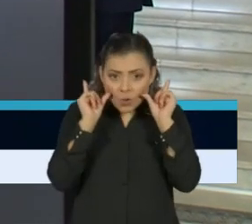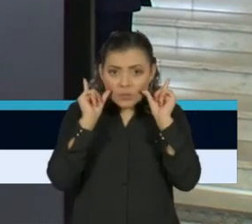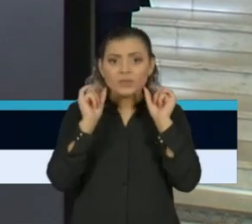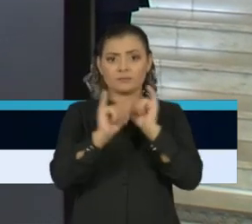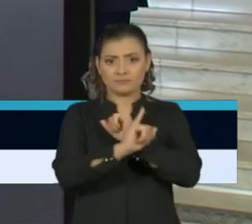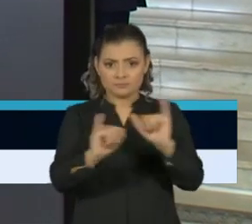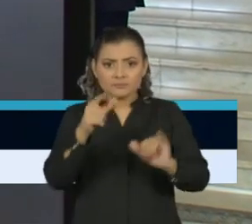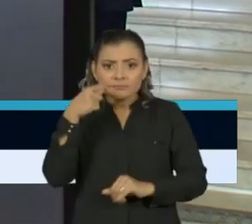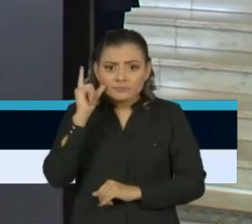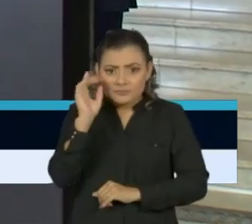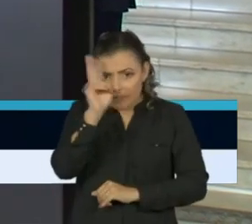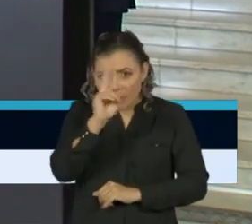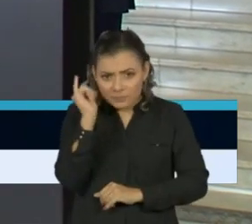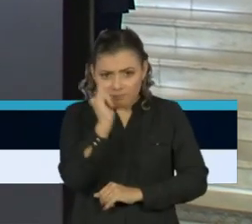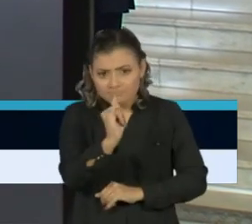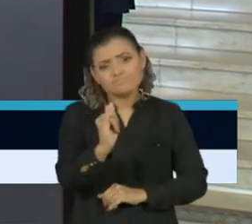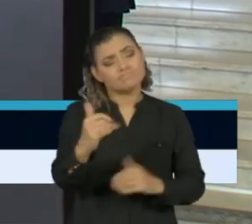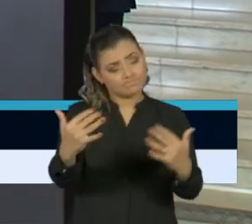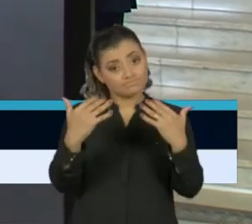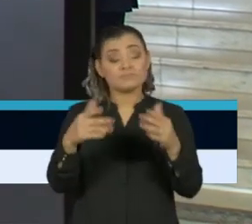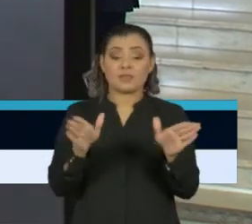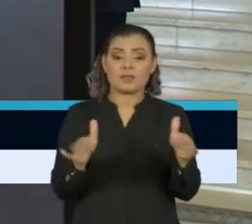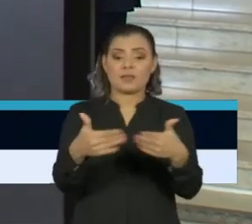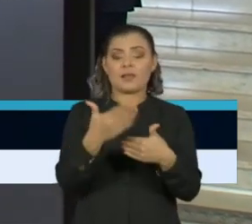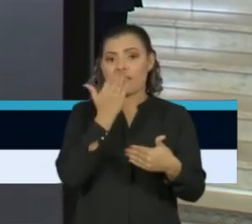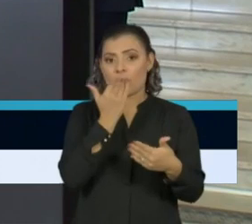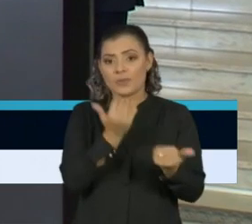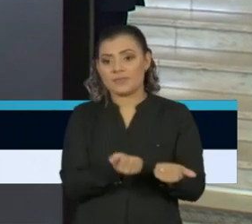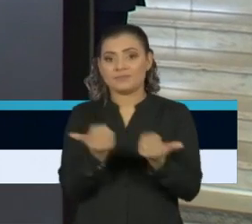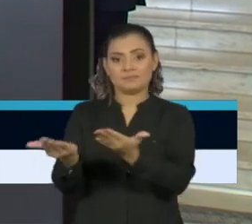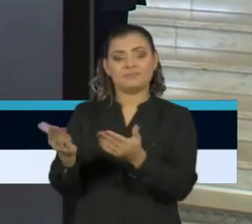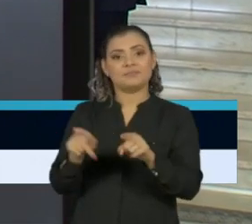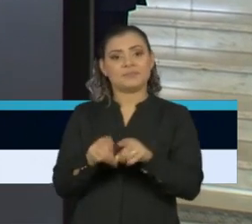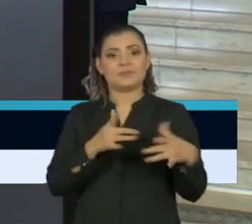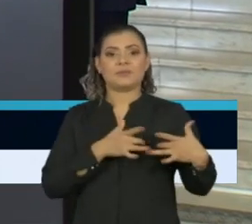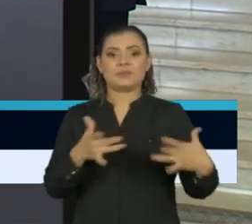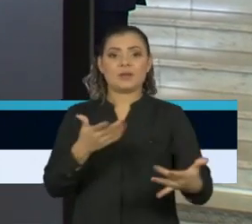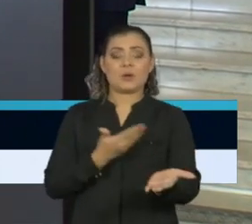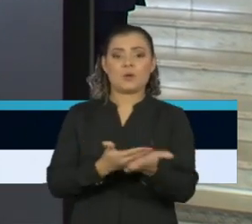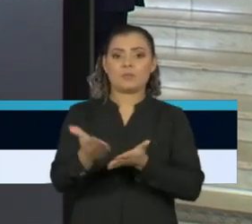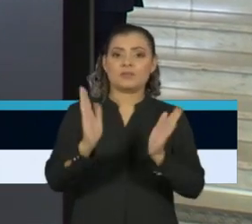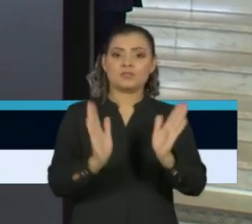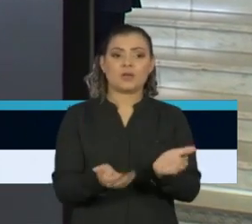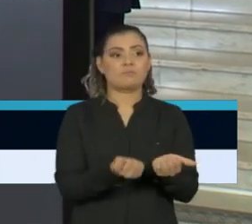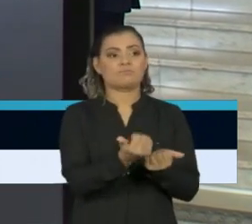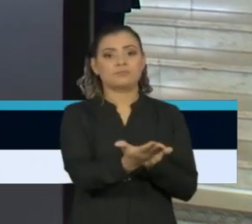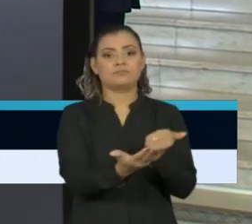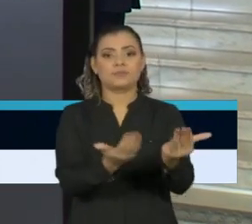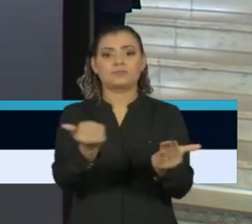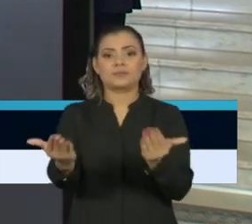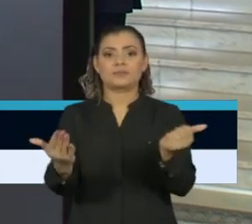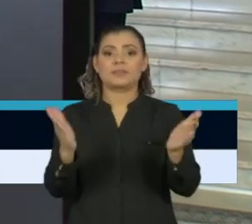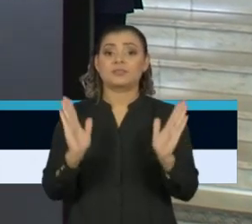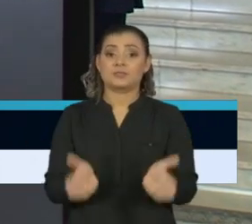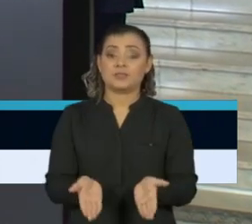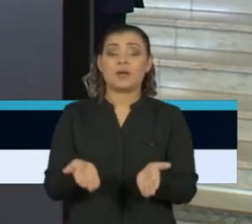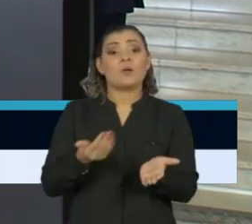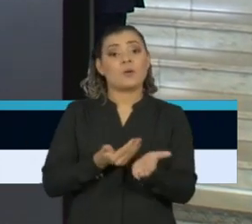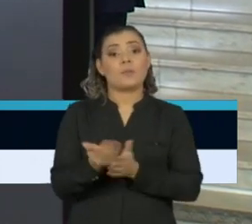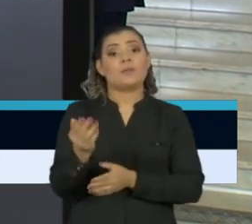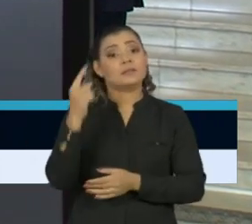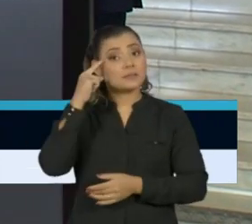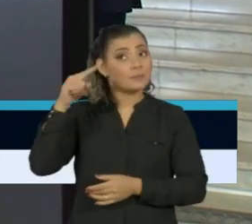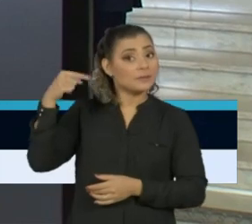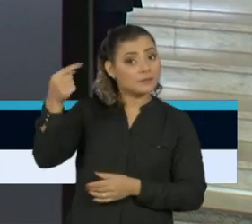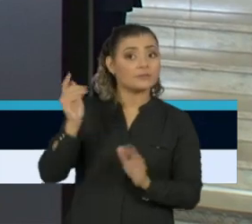e assistiram, da cesta do alimento solidário, que começa a ser entregue nesta próxima